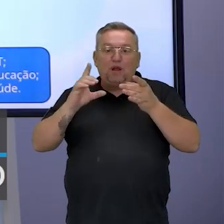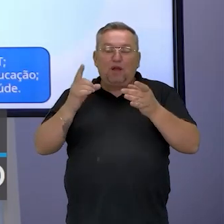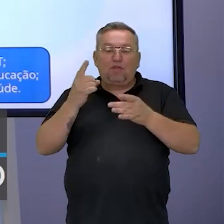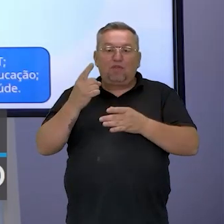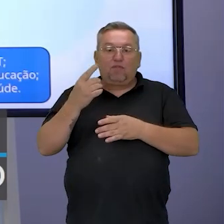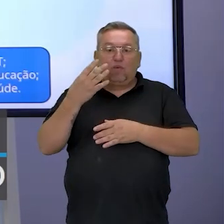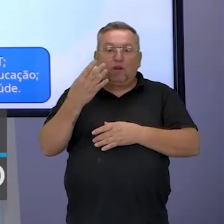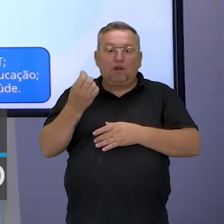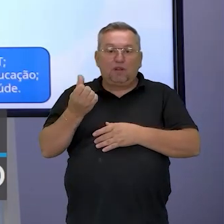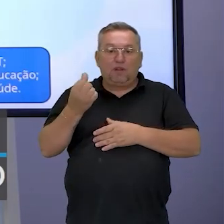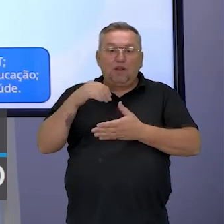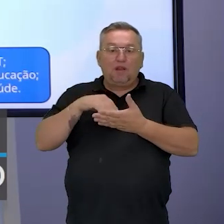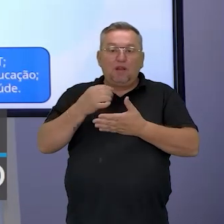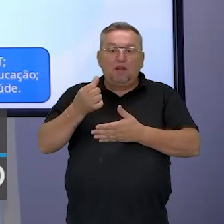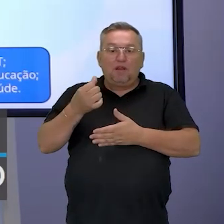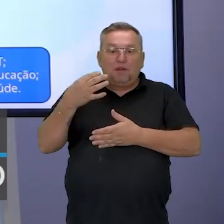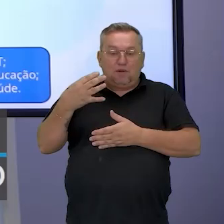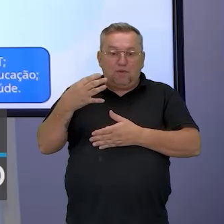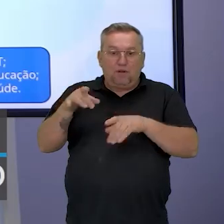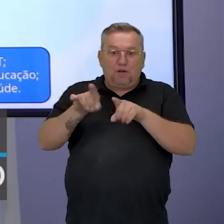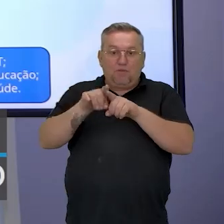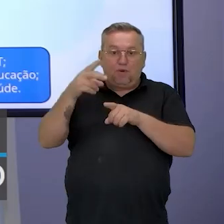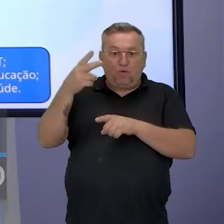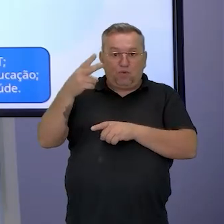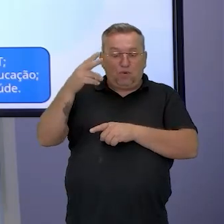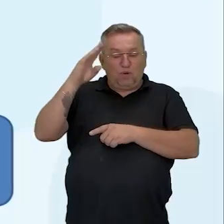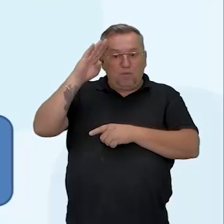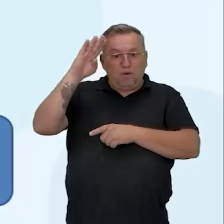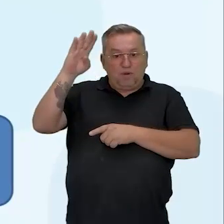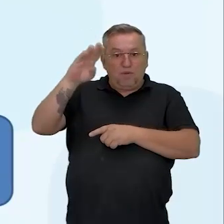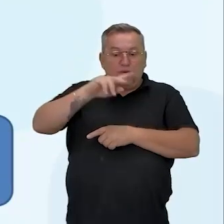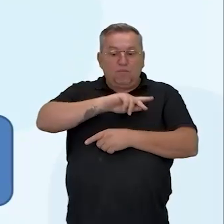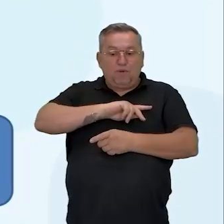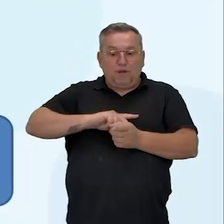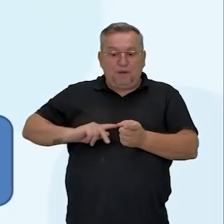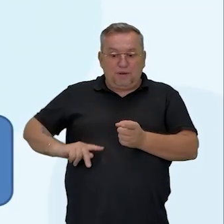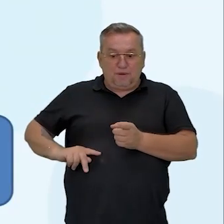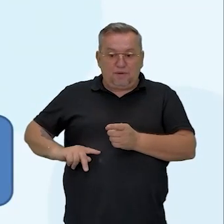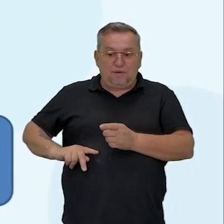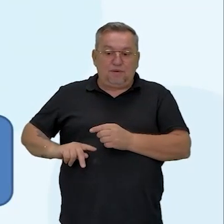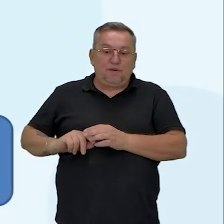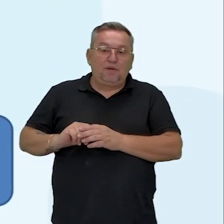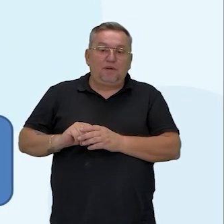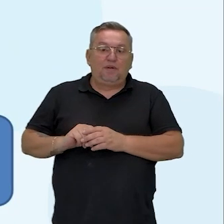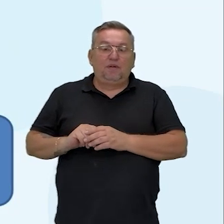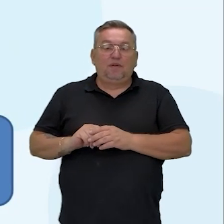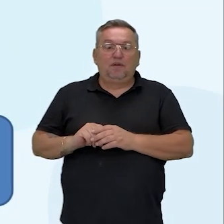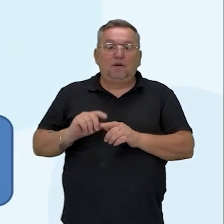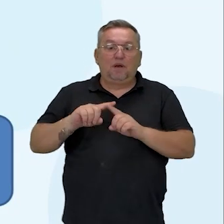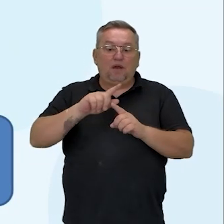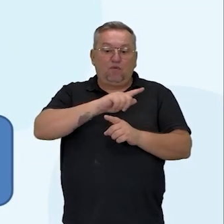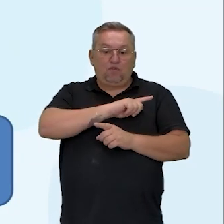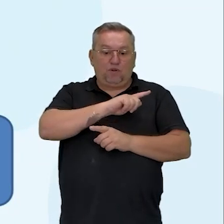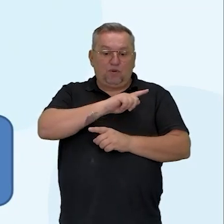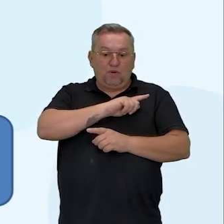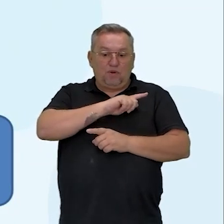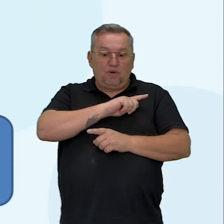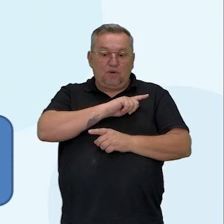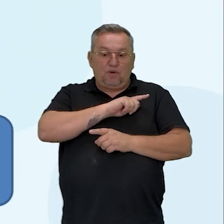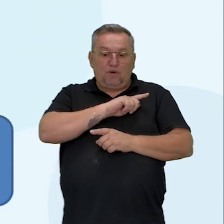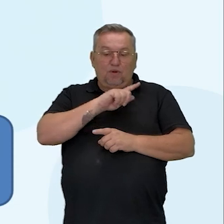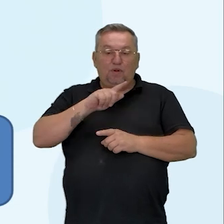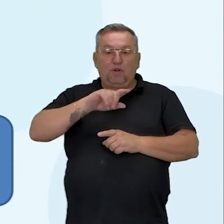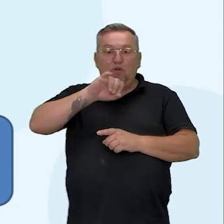a 64, e os dois principais presidentes relacionados a isso é o Getúlio Vargas e